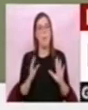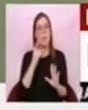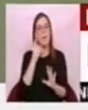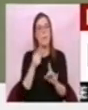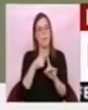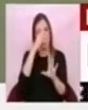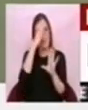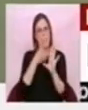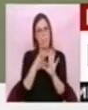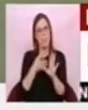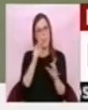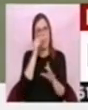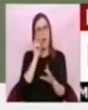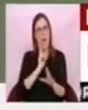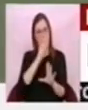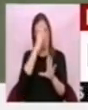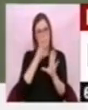particularmente psicólogos e psicólogas que